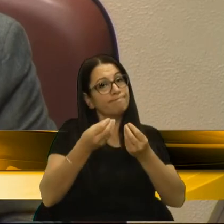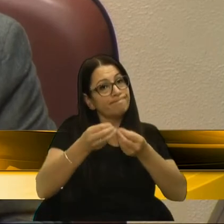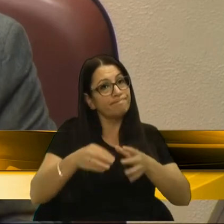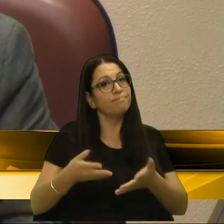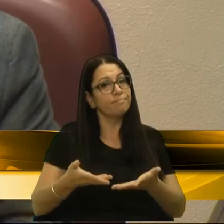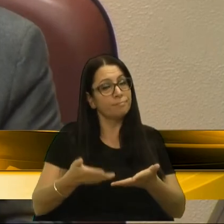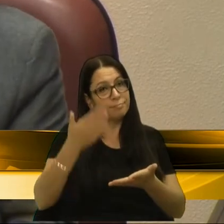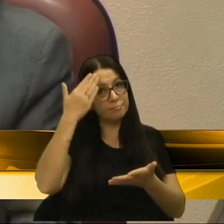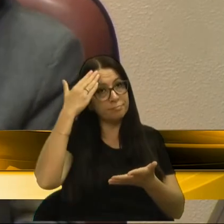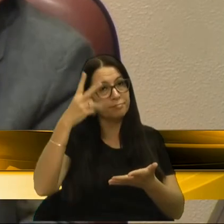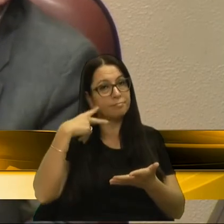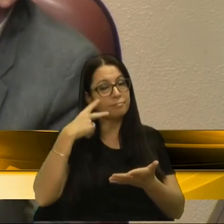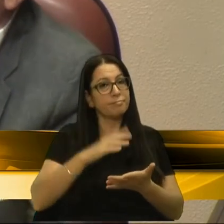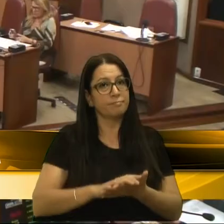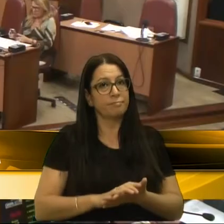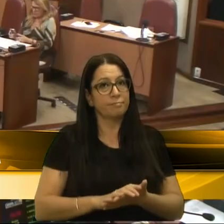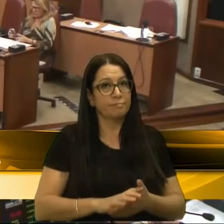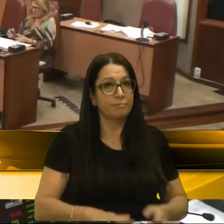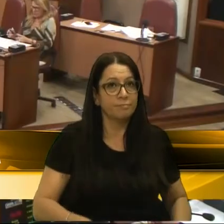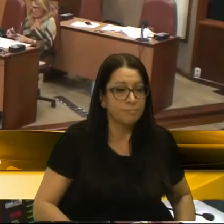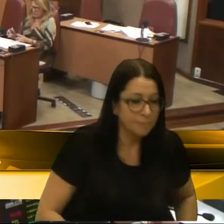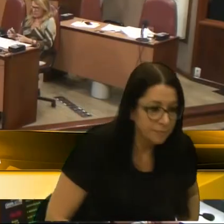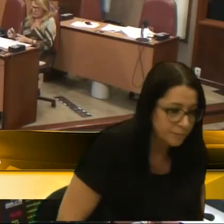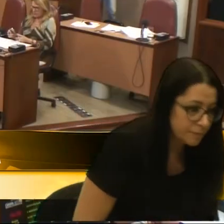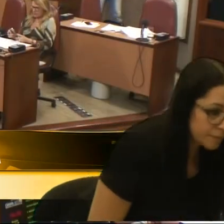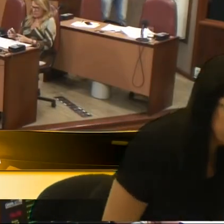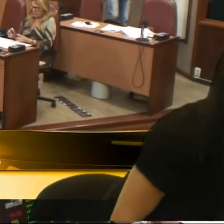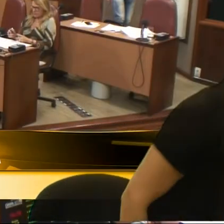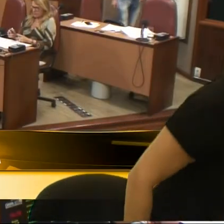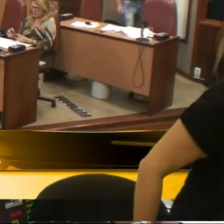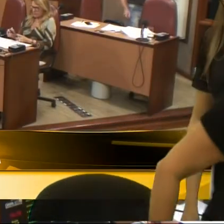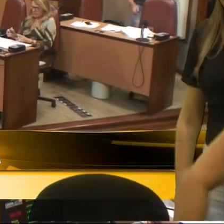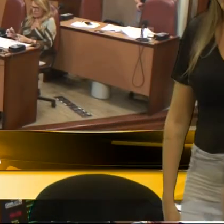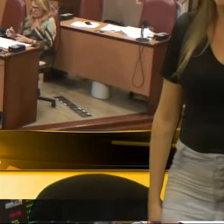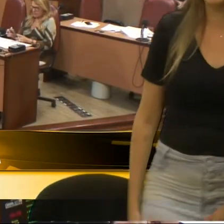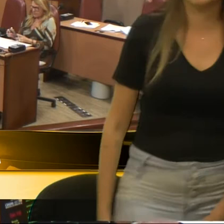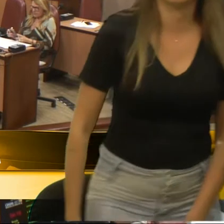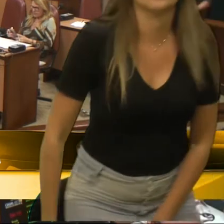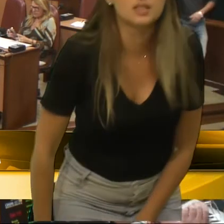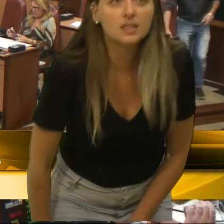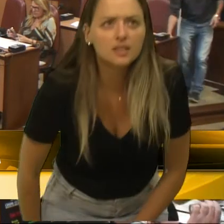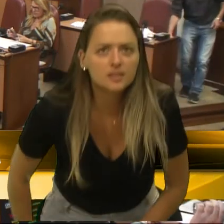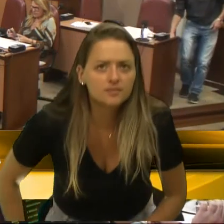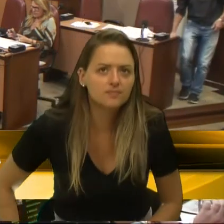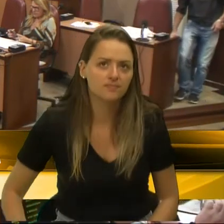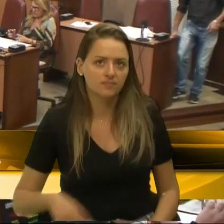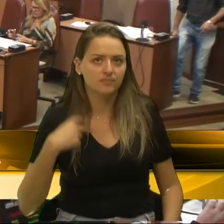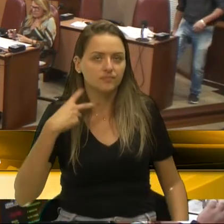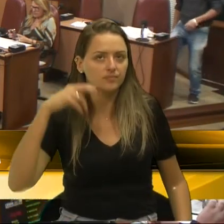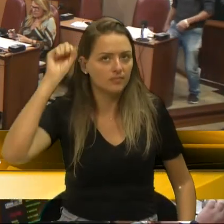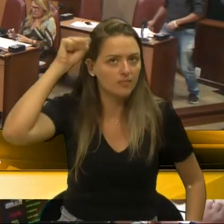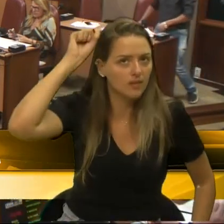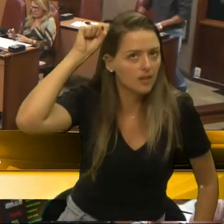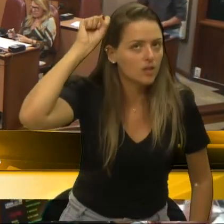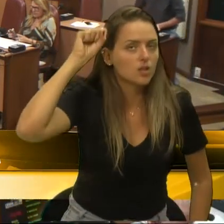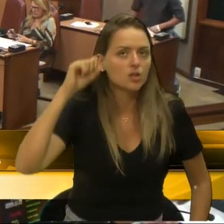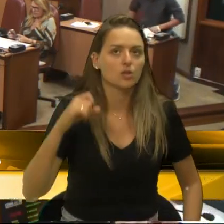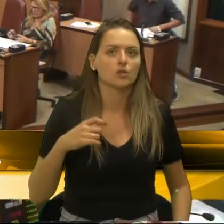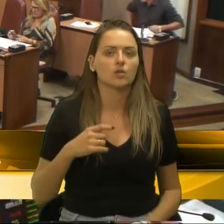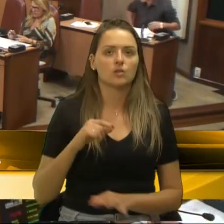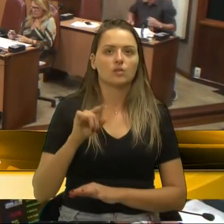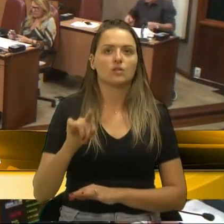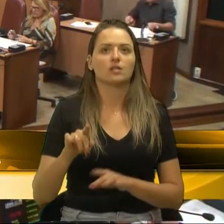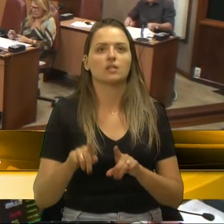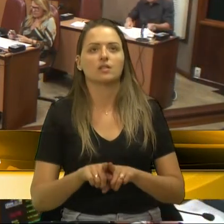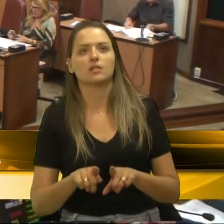prejudicada. Obrigado, vereador. Obrigado, Tomé. Vereador Xuxa, muito oportuna seu apontamento.